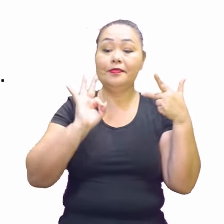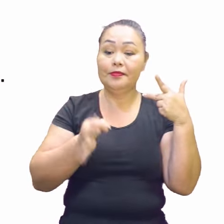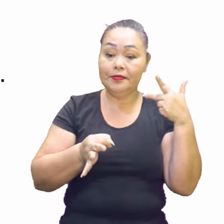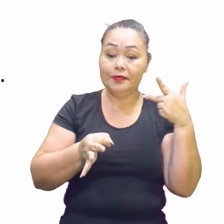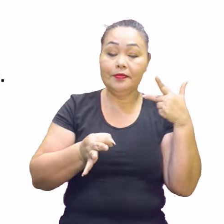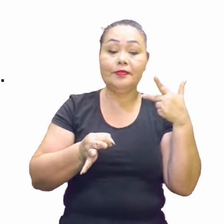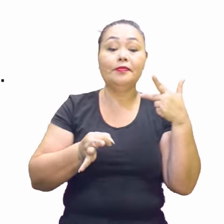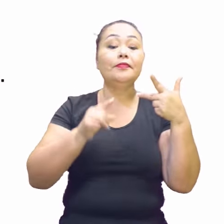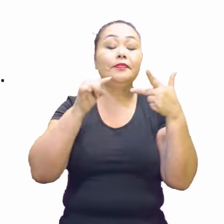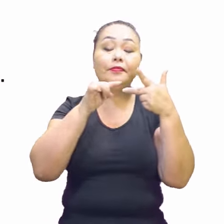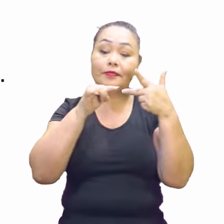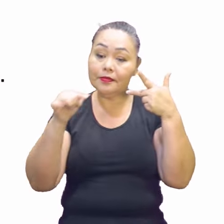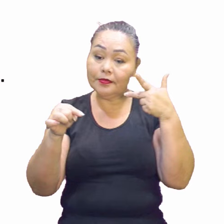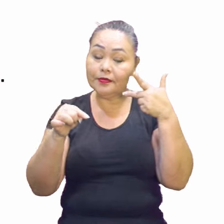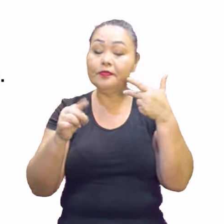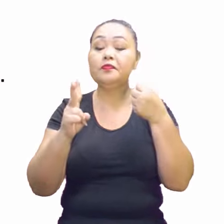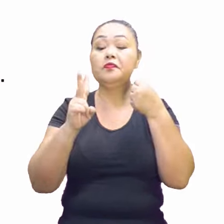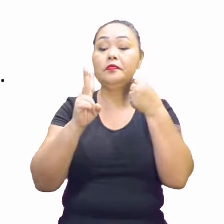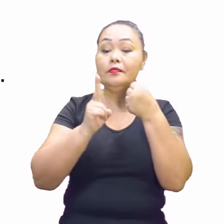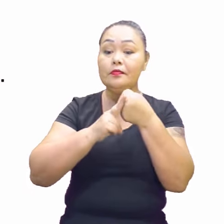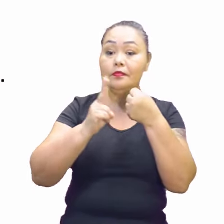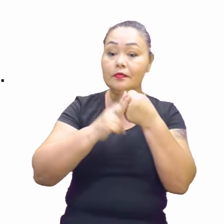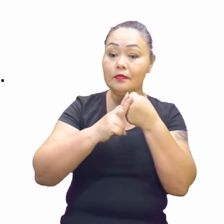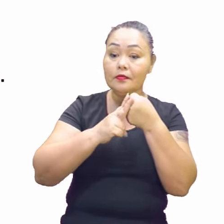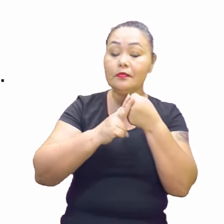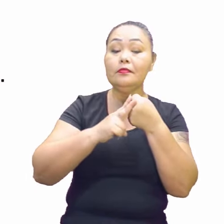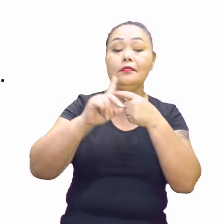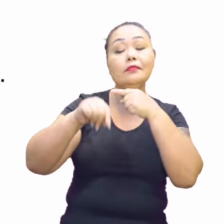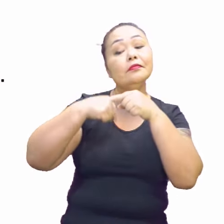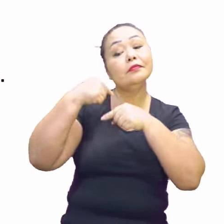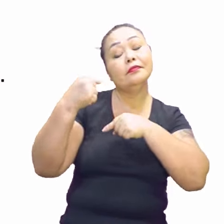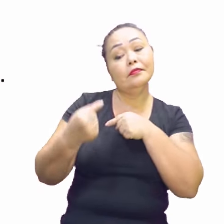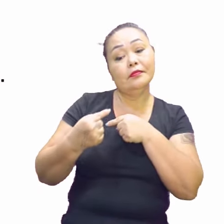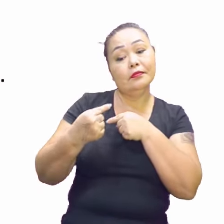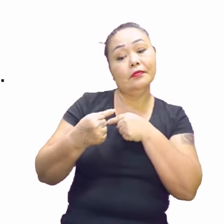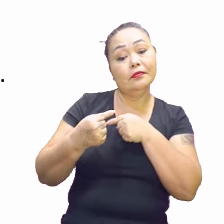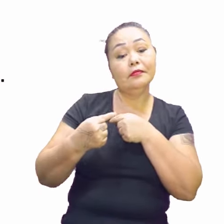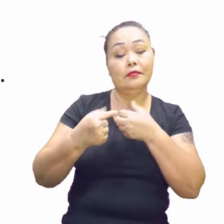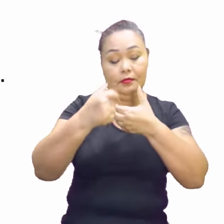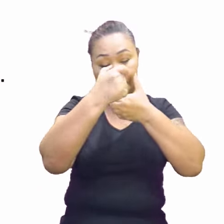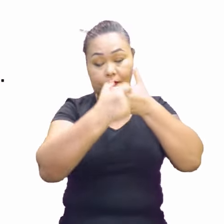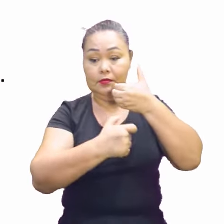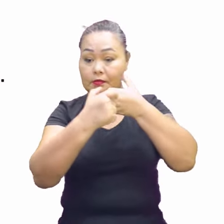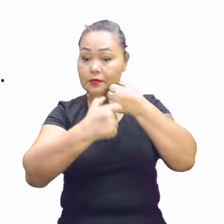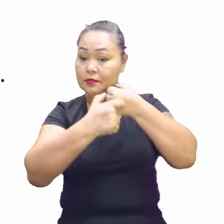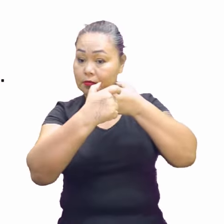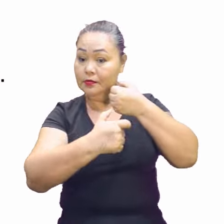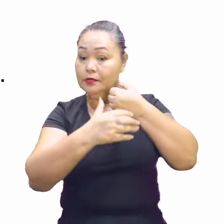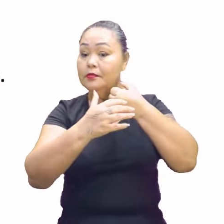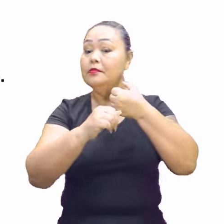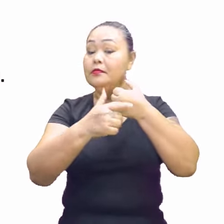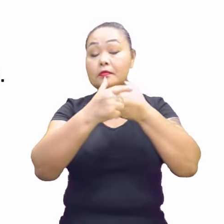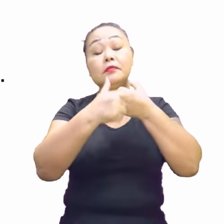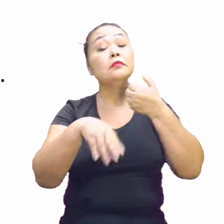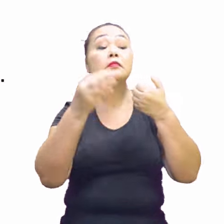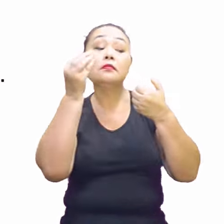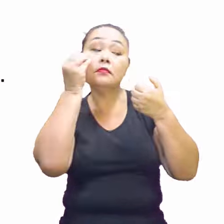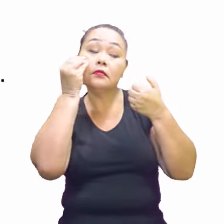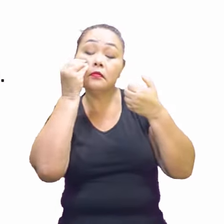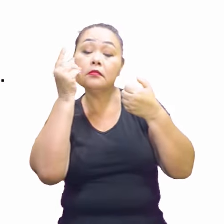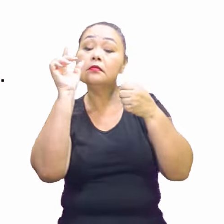certo? Concordância verbal, você olha logo para o sujeito. Aí você verifica